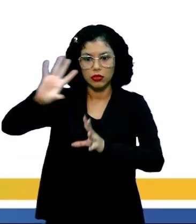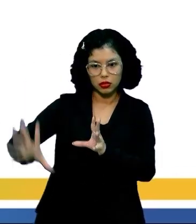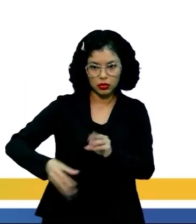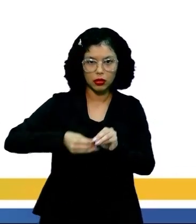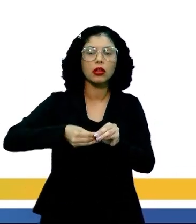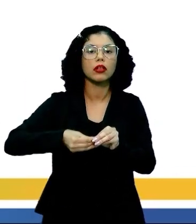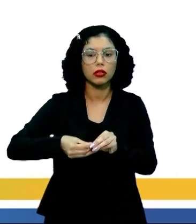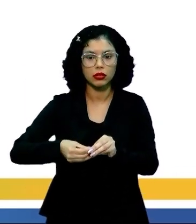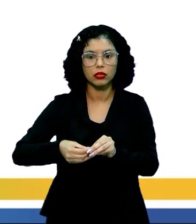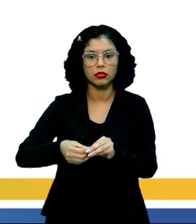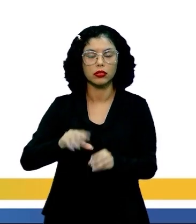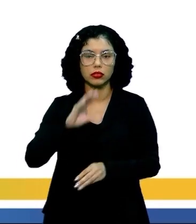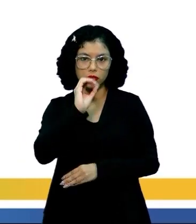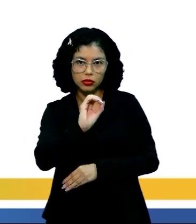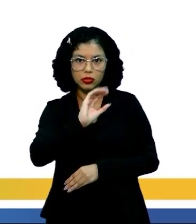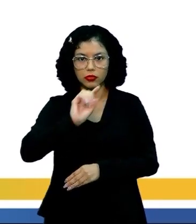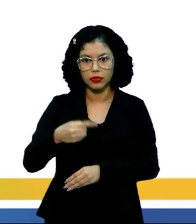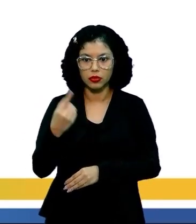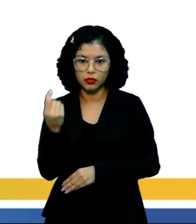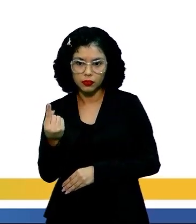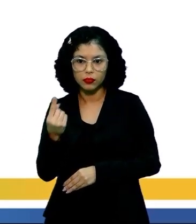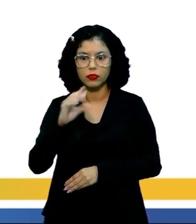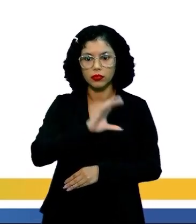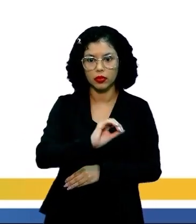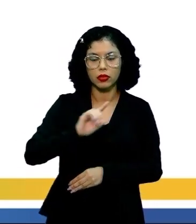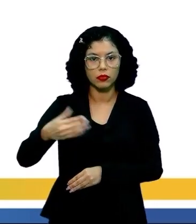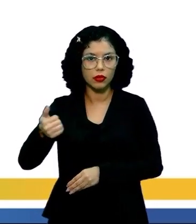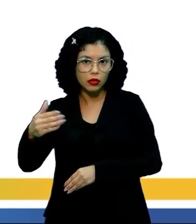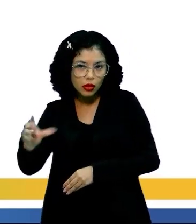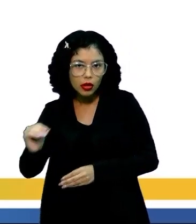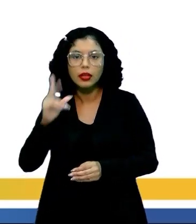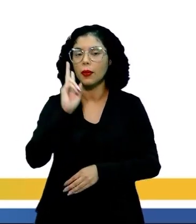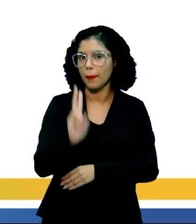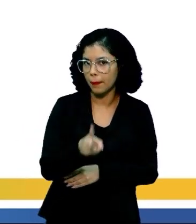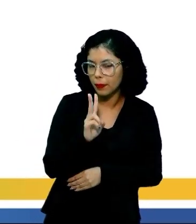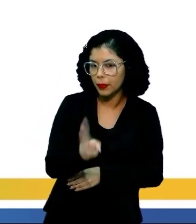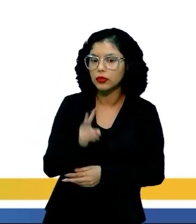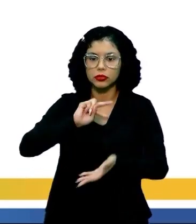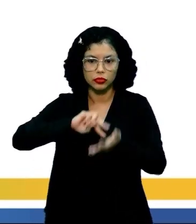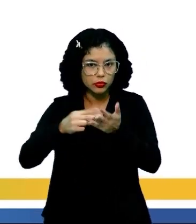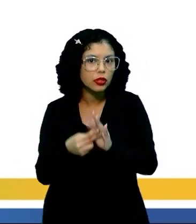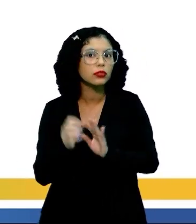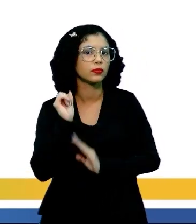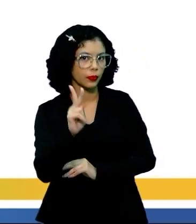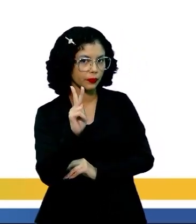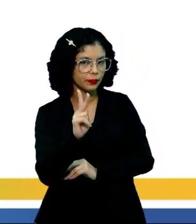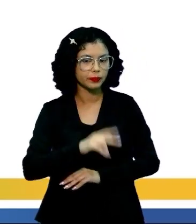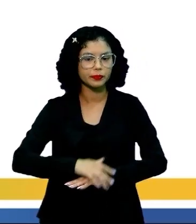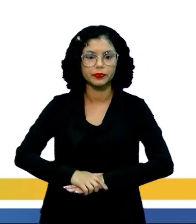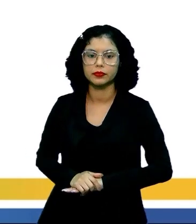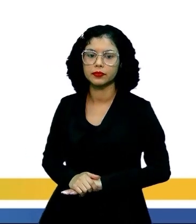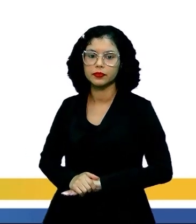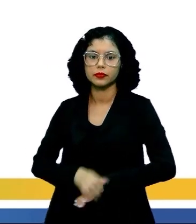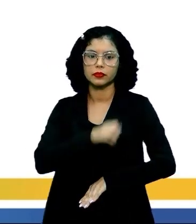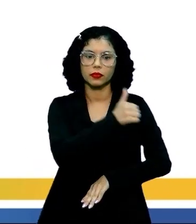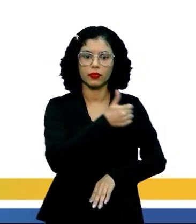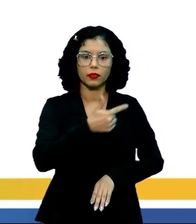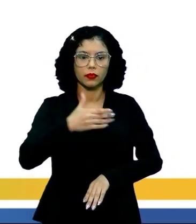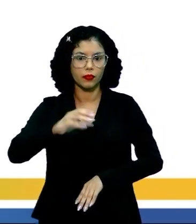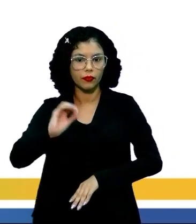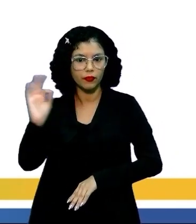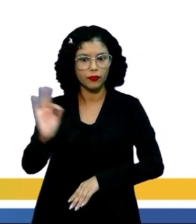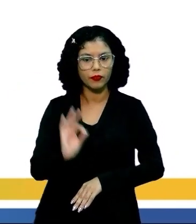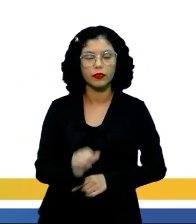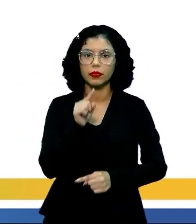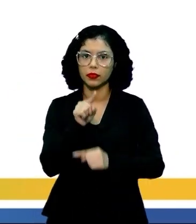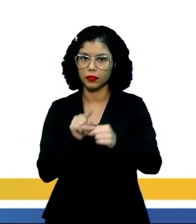com 0, 0,1 ou 0,10 tem o mesmo significado, ok? 120%